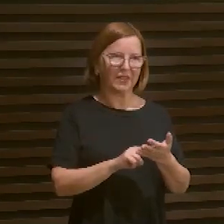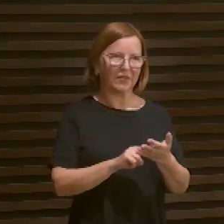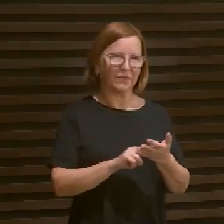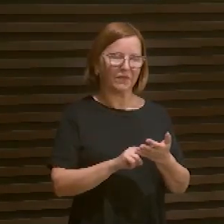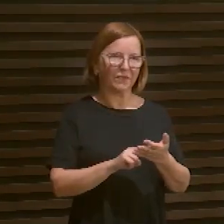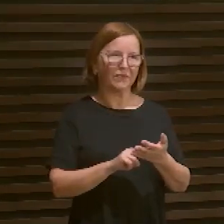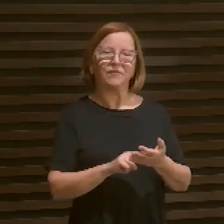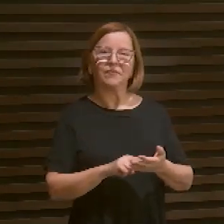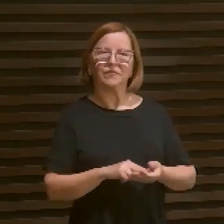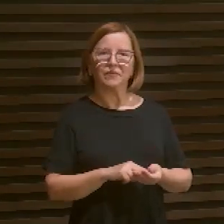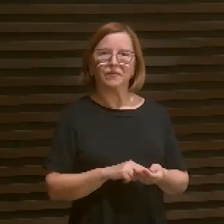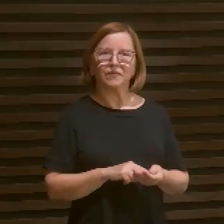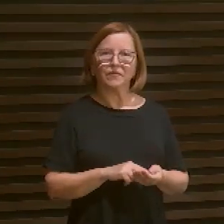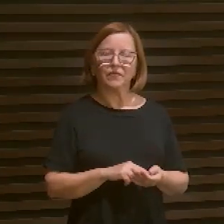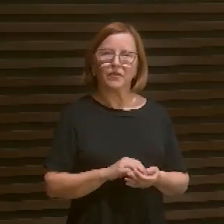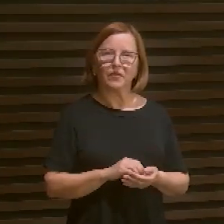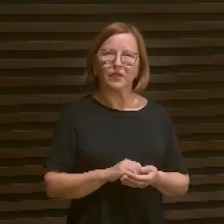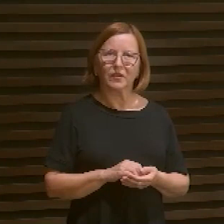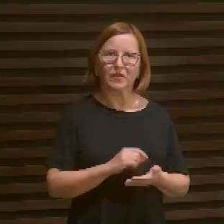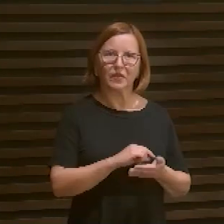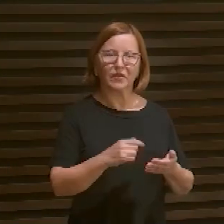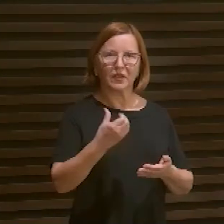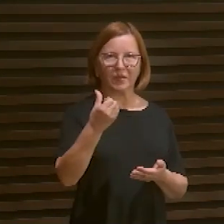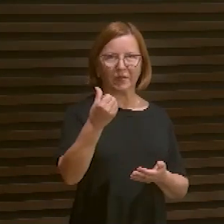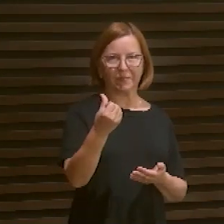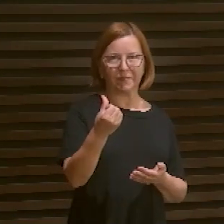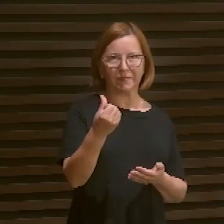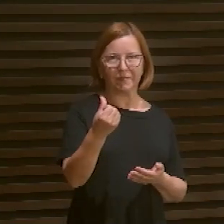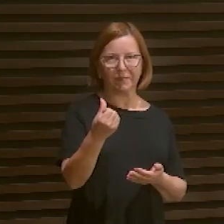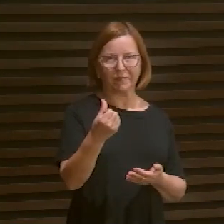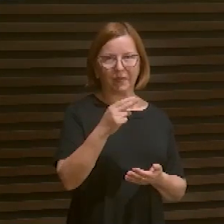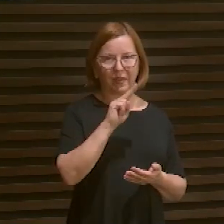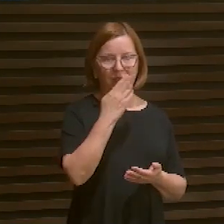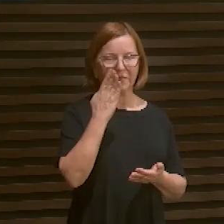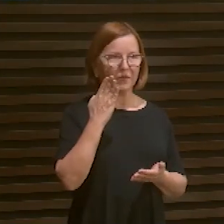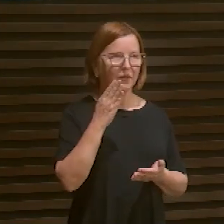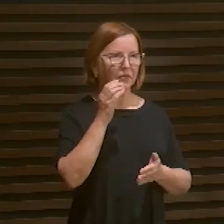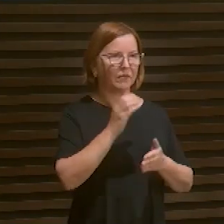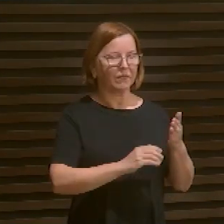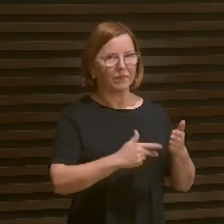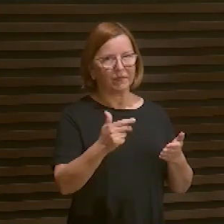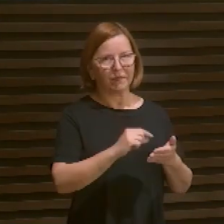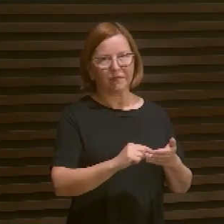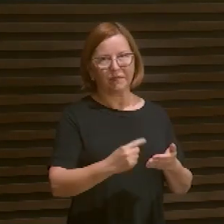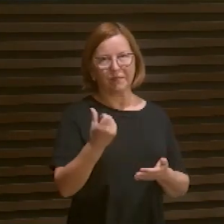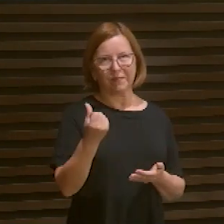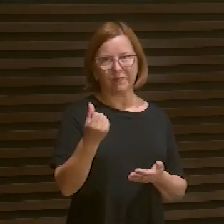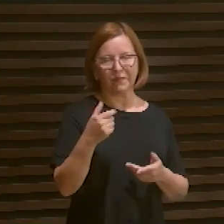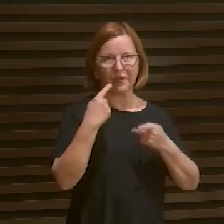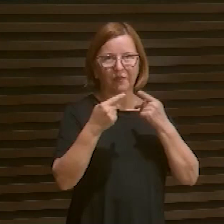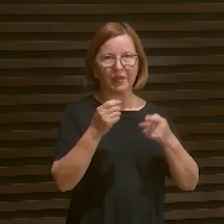o versículo 6. Hebreus capítulo 3, versículo 6. Ele